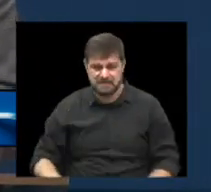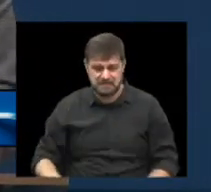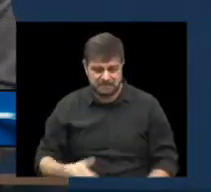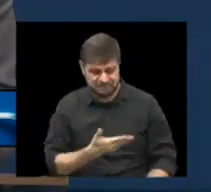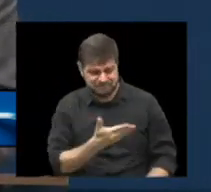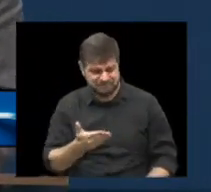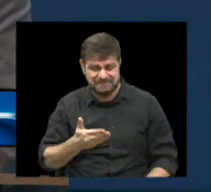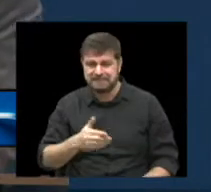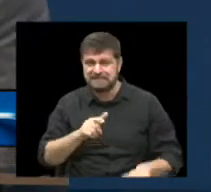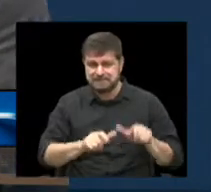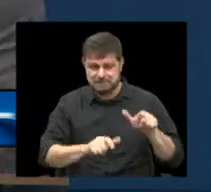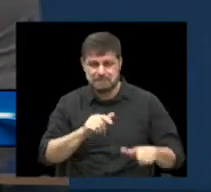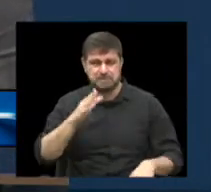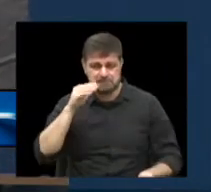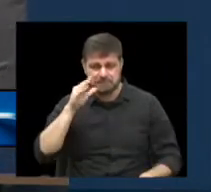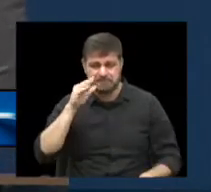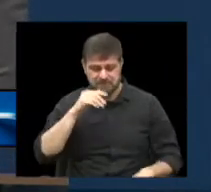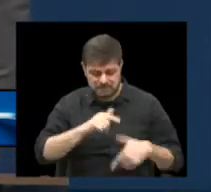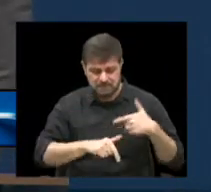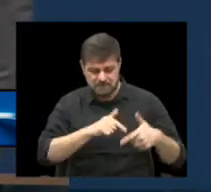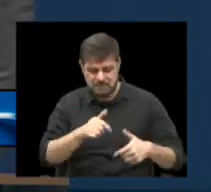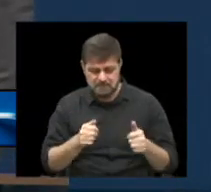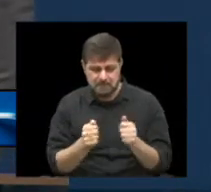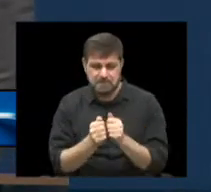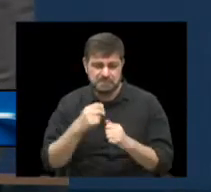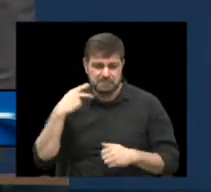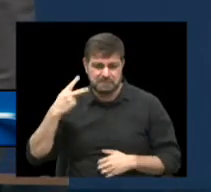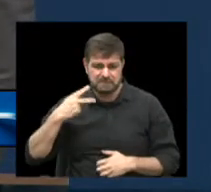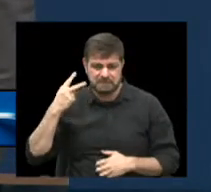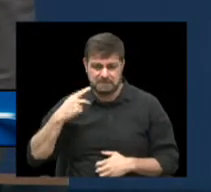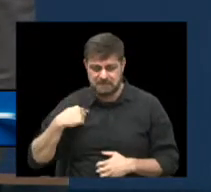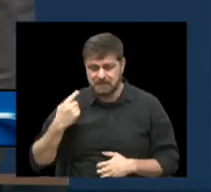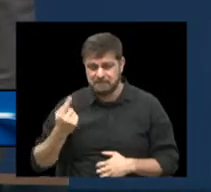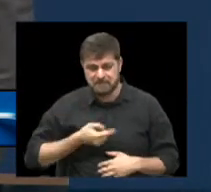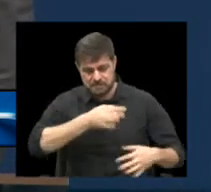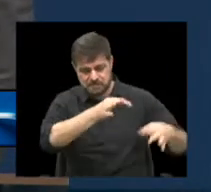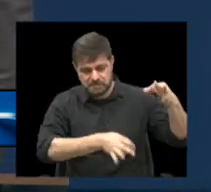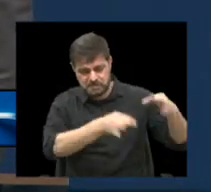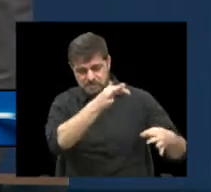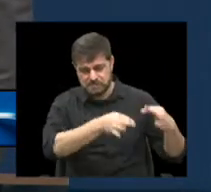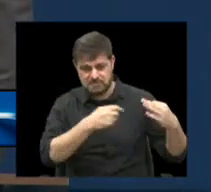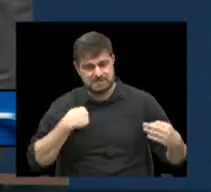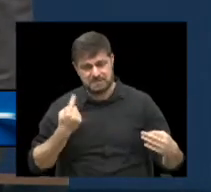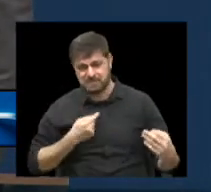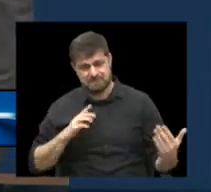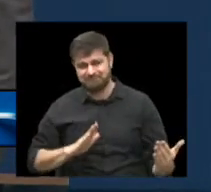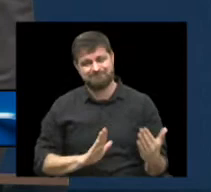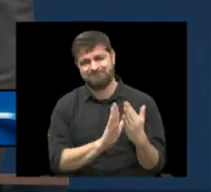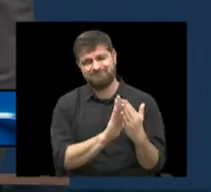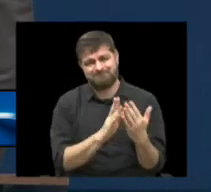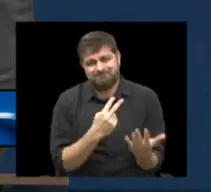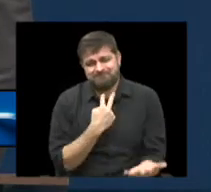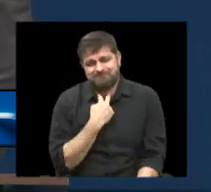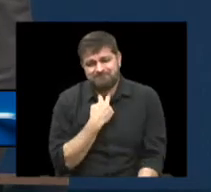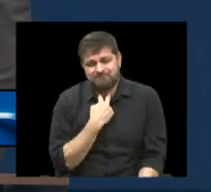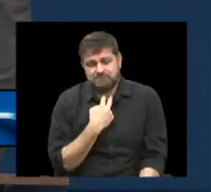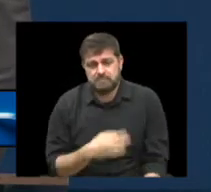esses trabalhadores e que não seja uma afronta à justiça. É muito importante isso, vereador